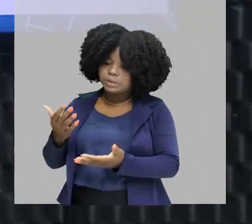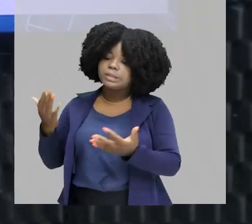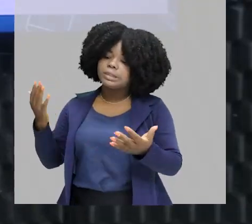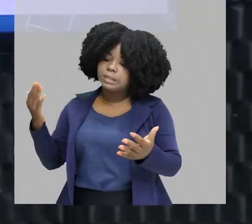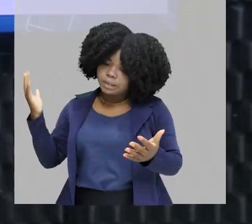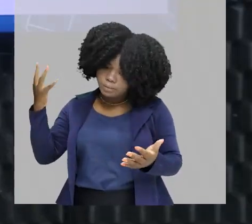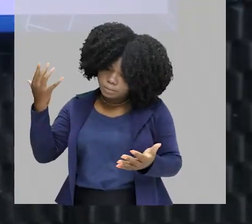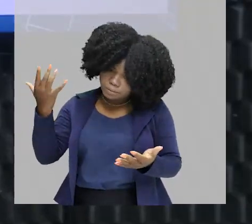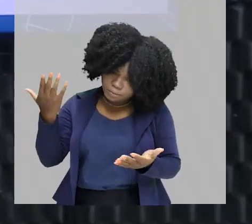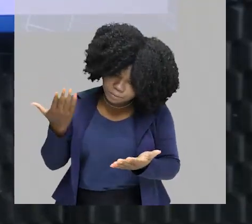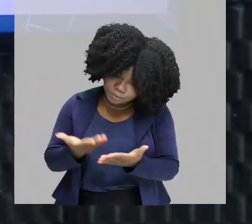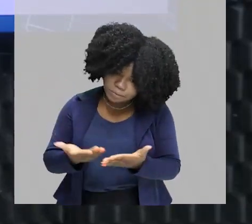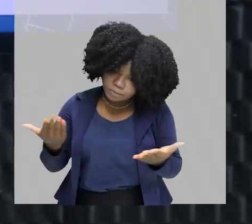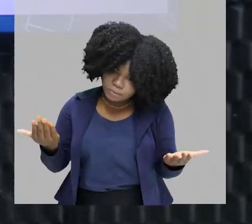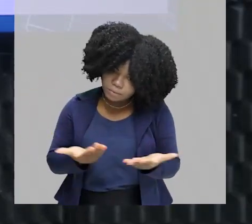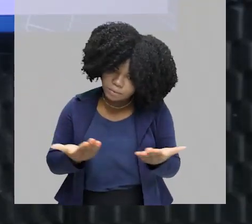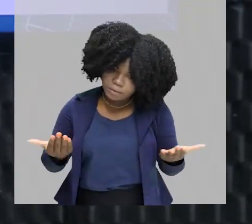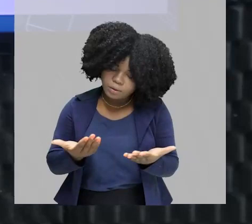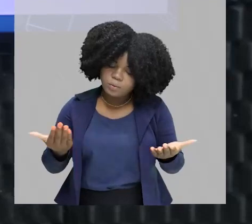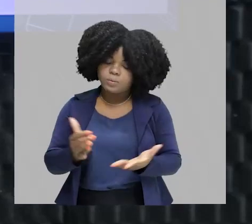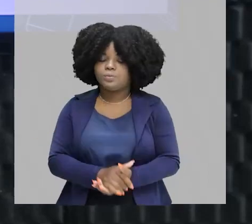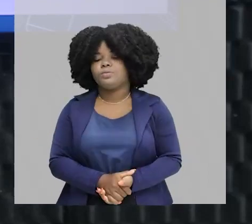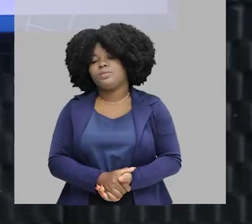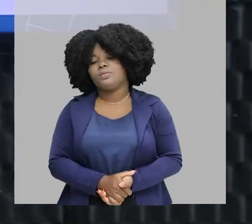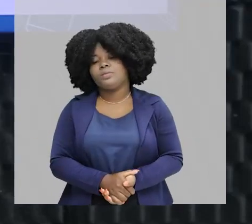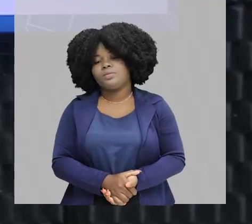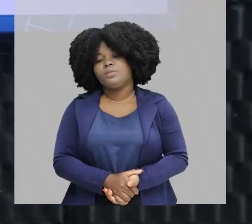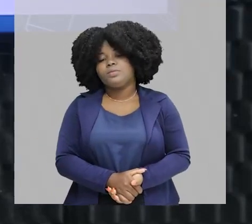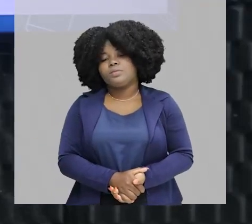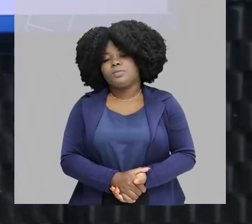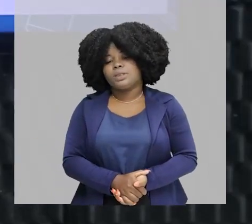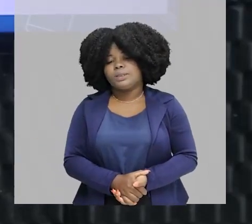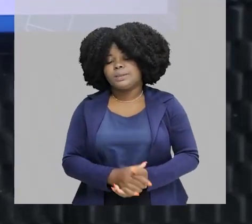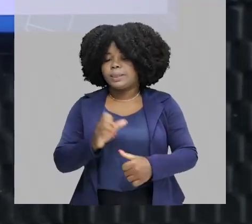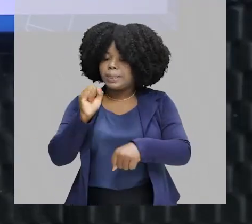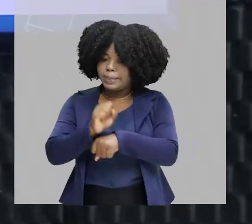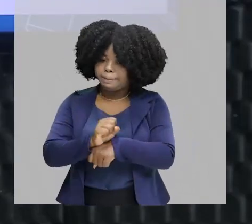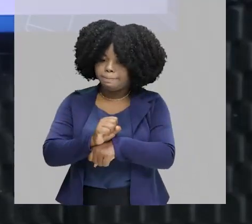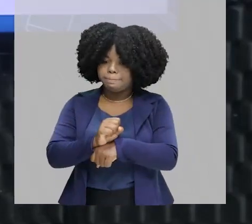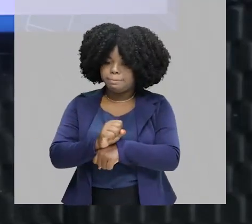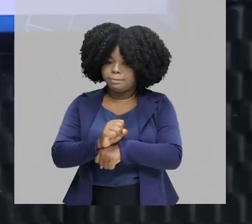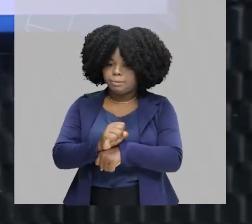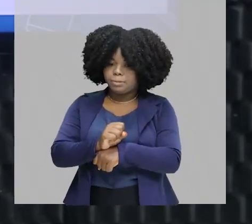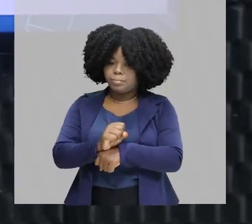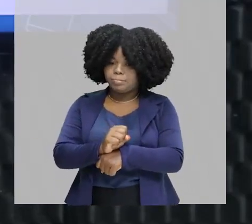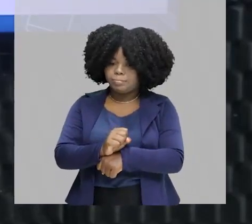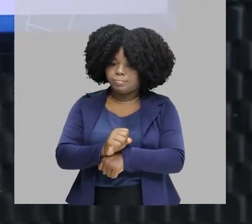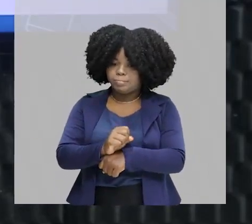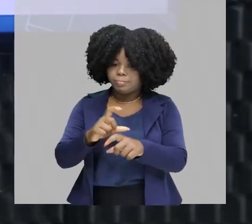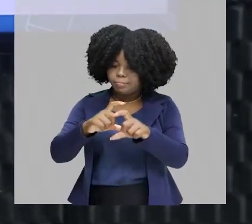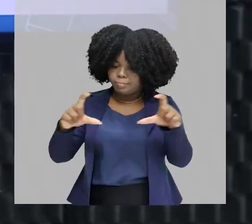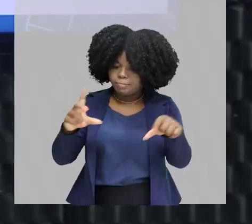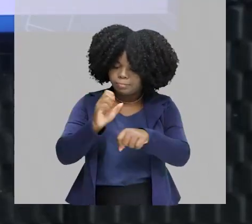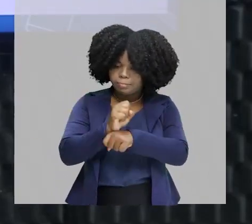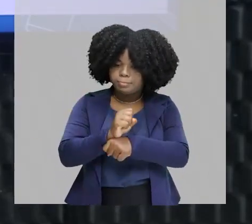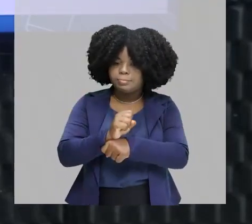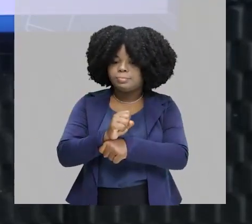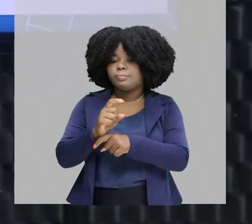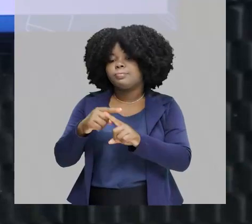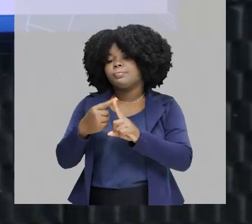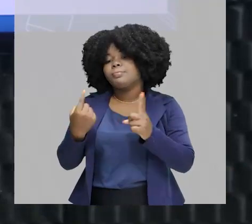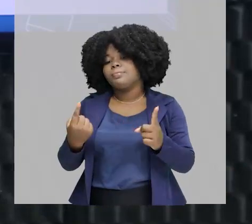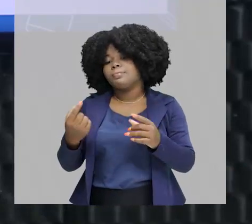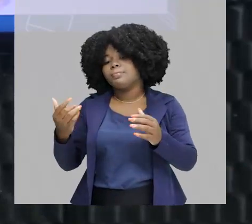presente. Além disso, essa ação foi interrompida recentemente, ela parou, ela acabou recentemente, mas a